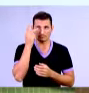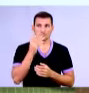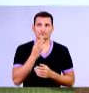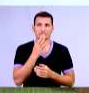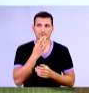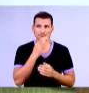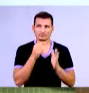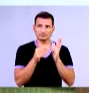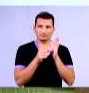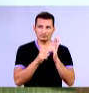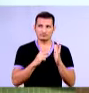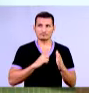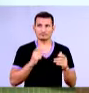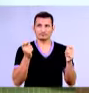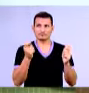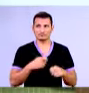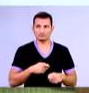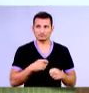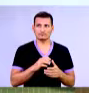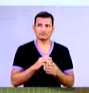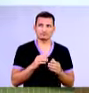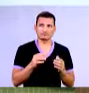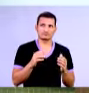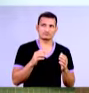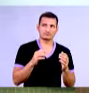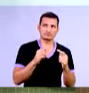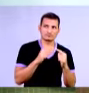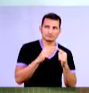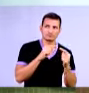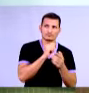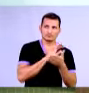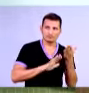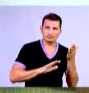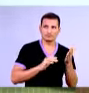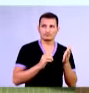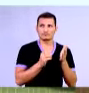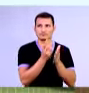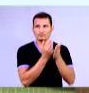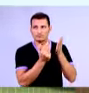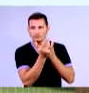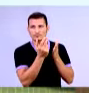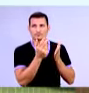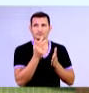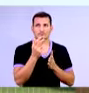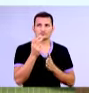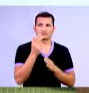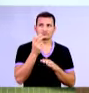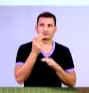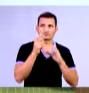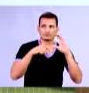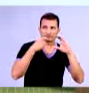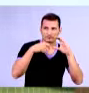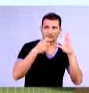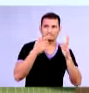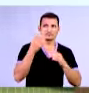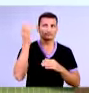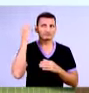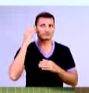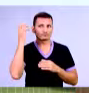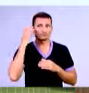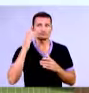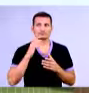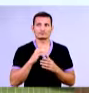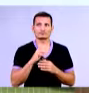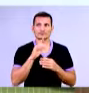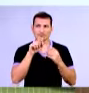tem a possibilidade aí de combinar texto com imagem, com o vídeo, né? Com sons, para